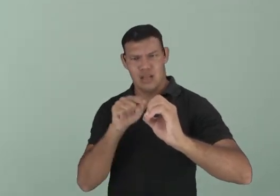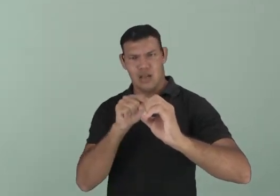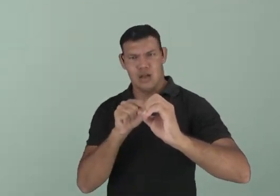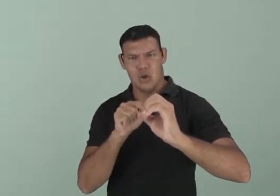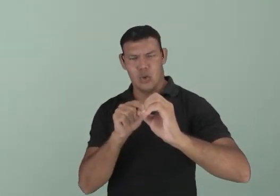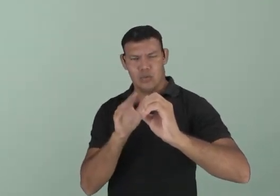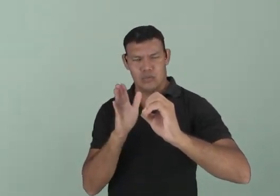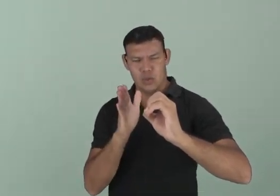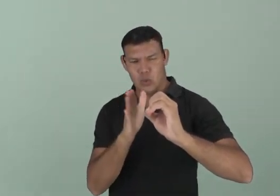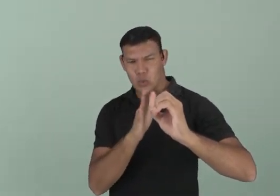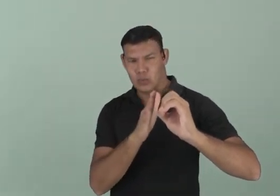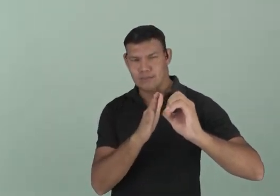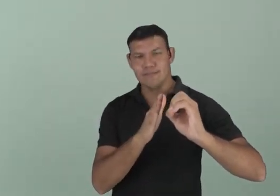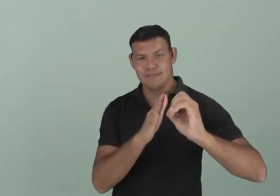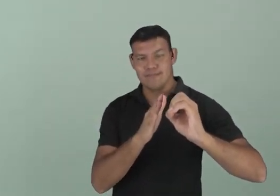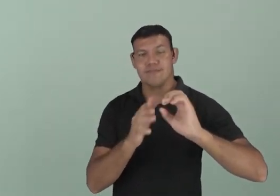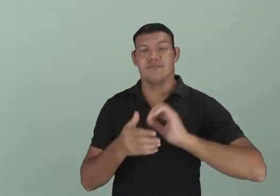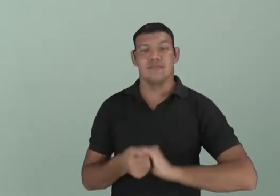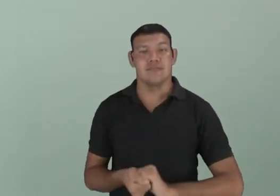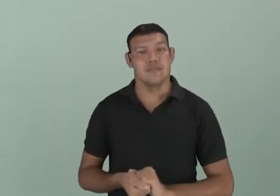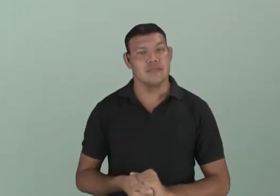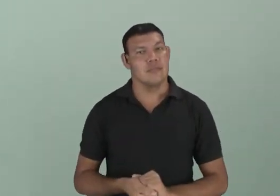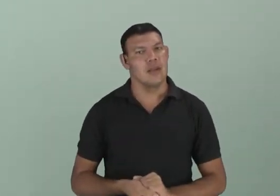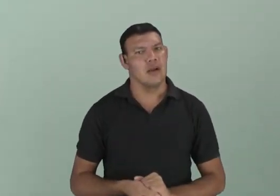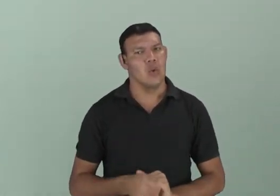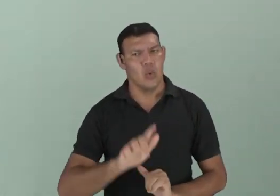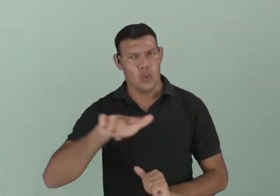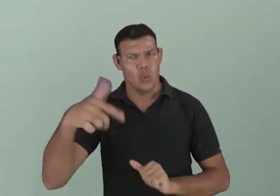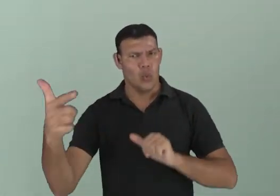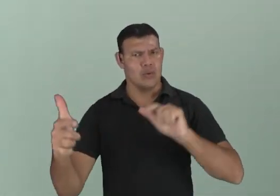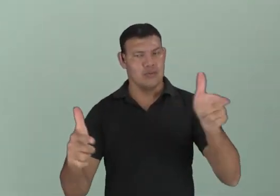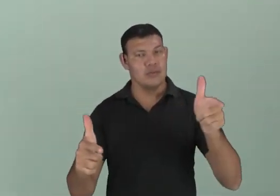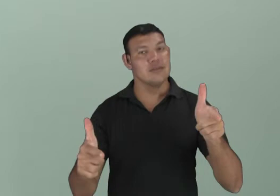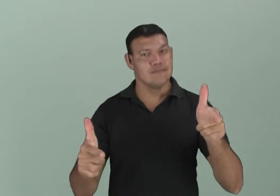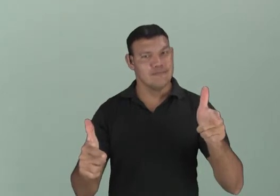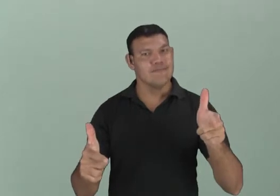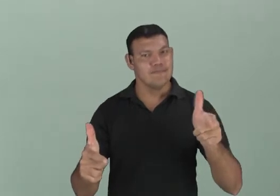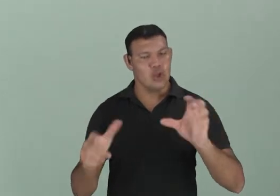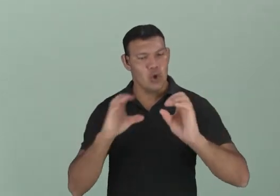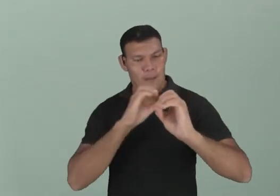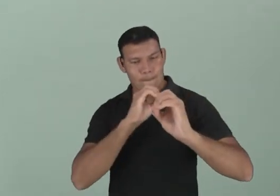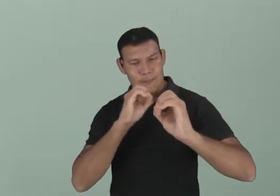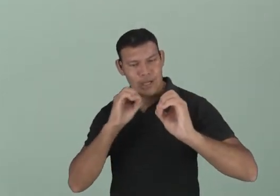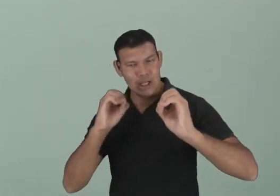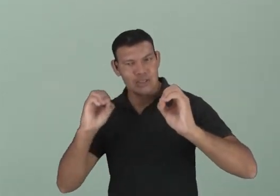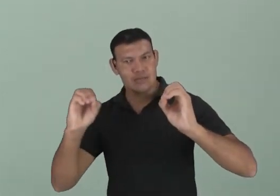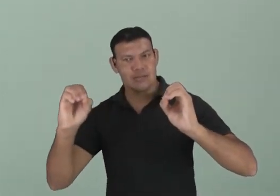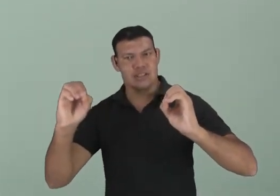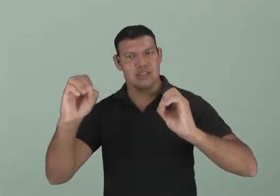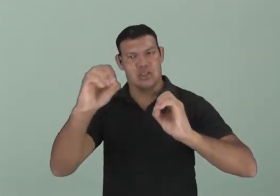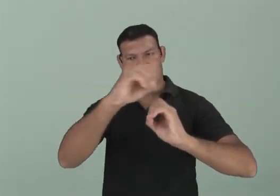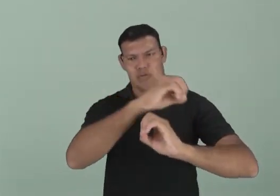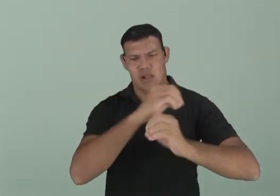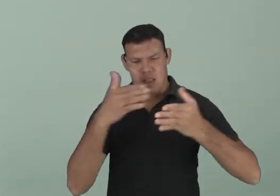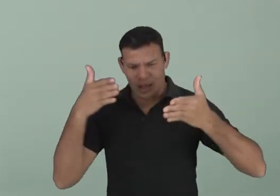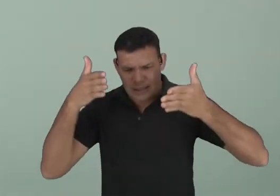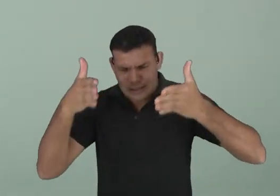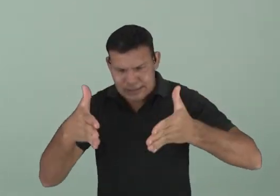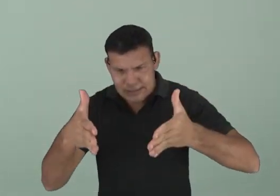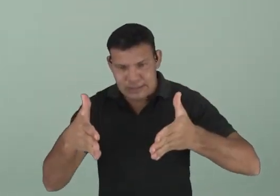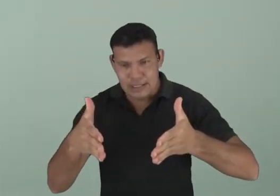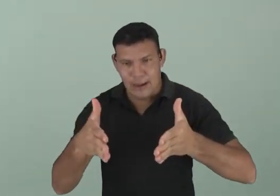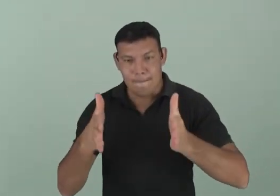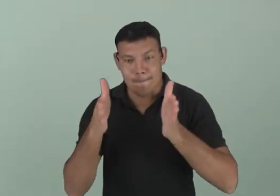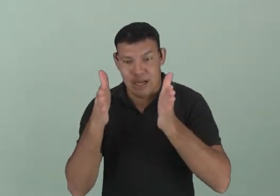no centro, era um pouquinho mais deslocado no centro. É fato que os outros orbitavam em torno dele, mas ele não estava bem no centro, ele estava um pouquinho